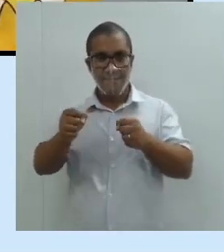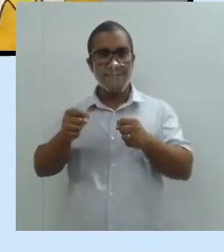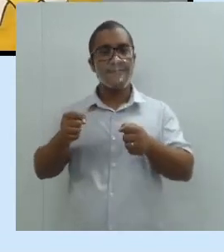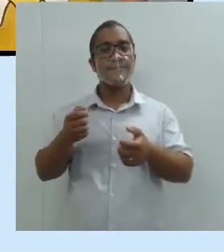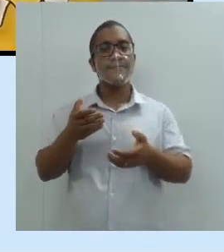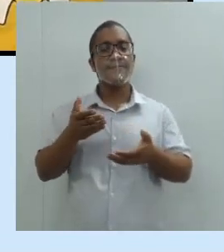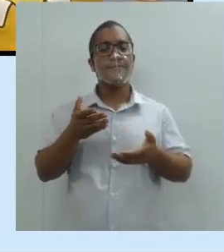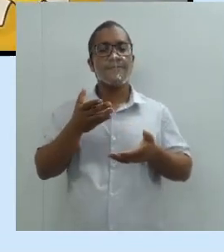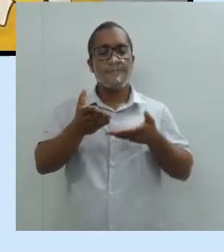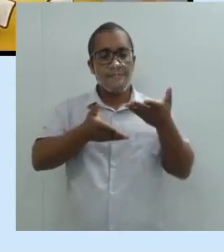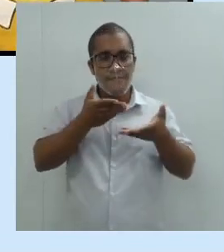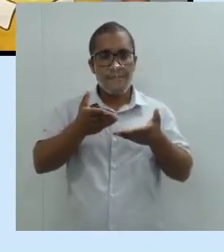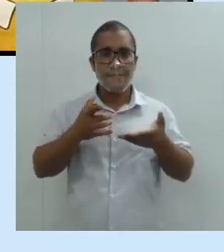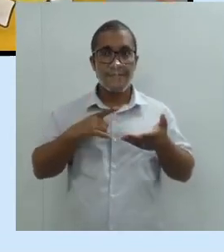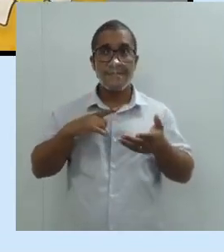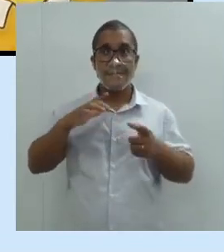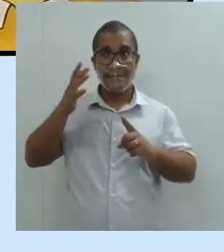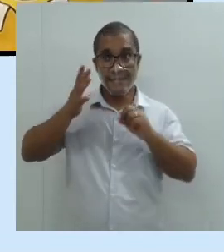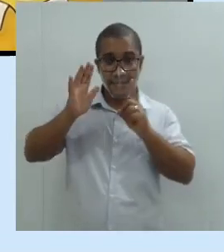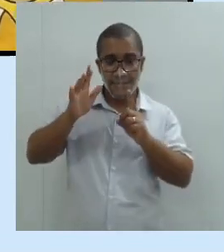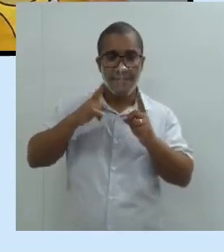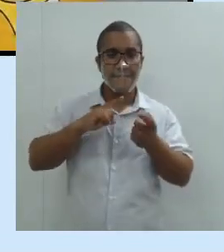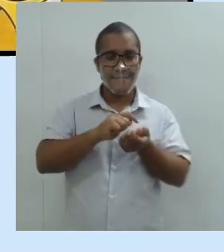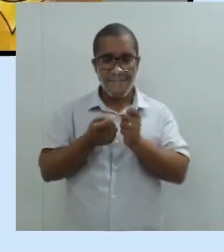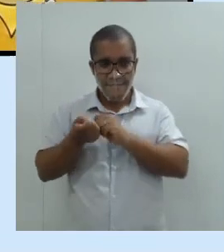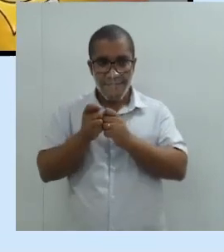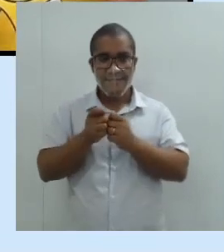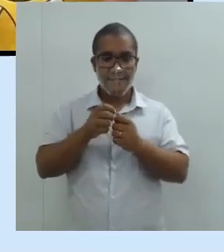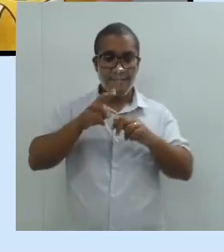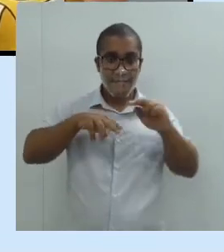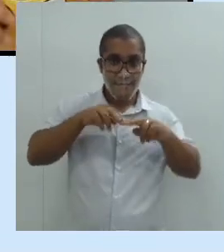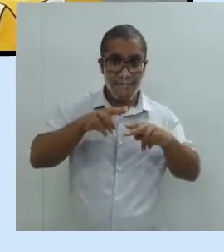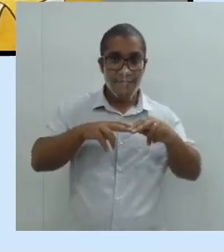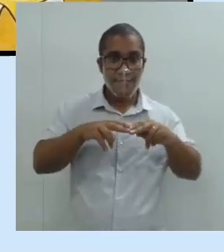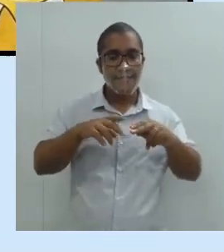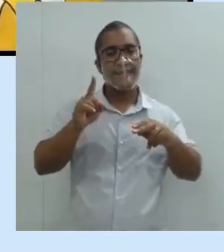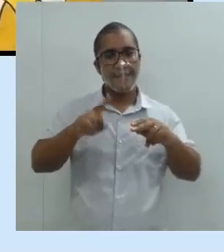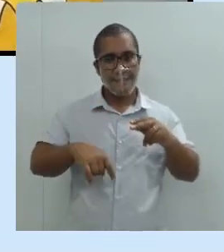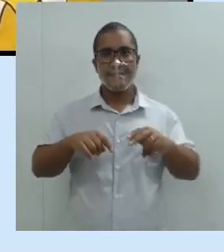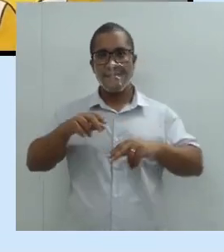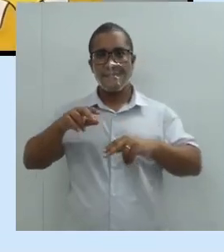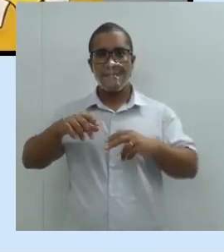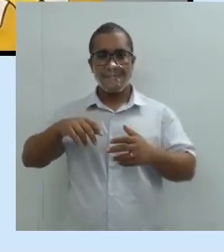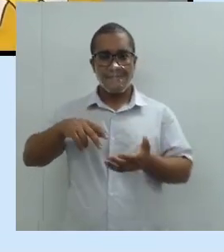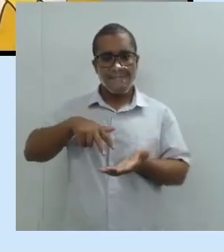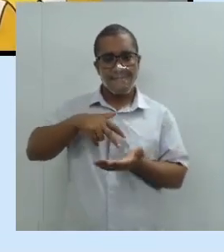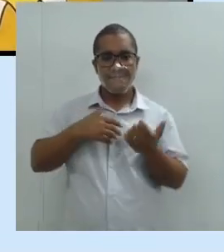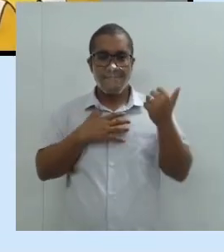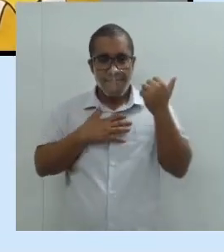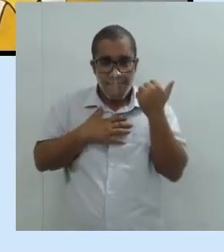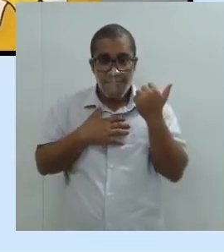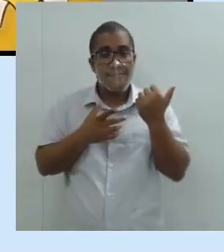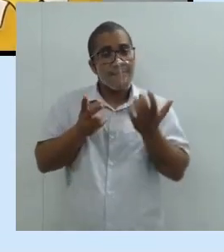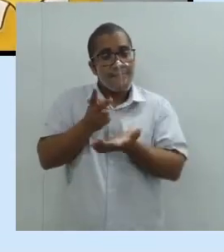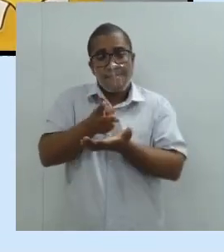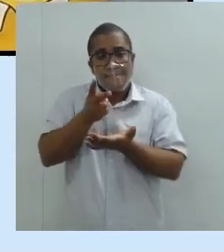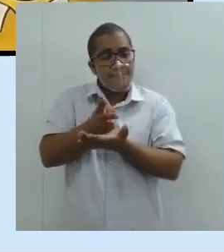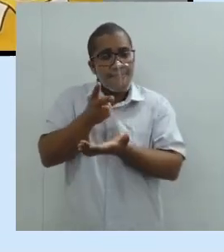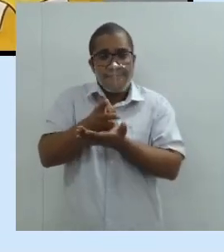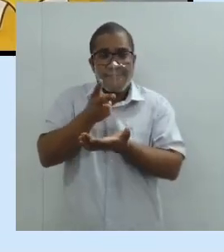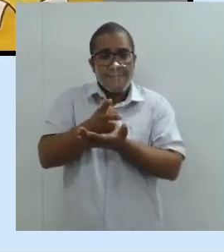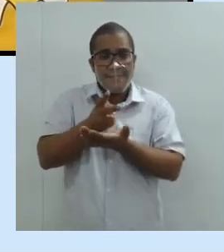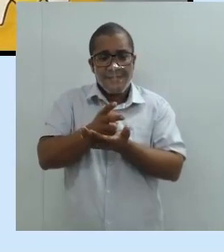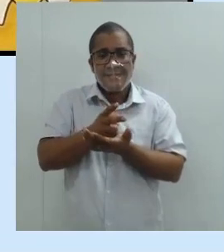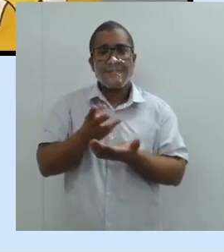Quando é carnaval, é frevo, quando é São João, é forró. E eu acho que a gente tem essa dinâmica muito